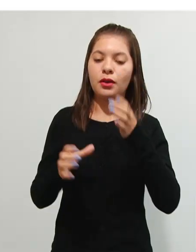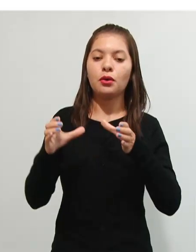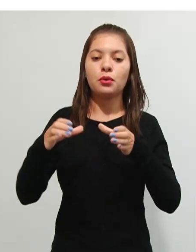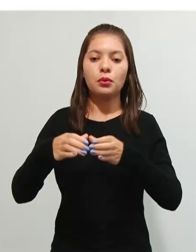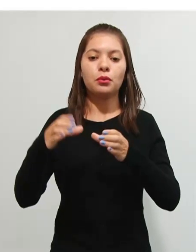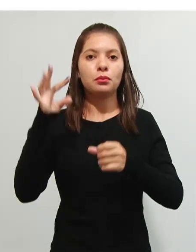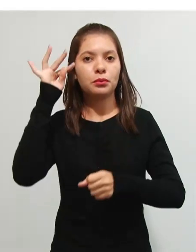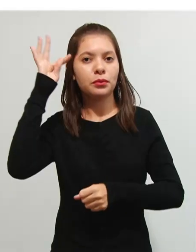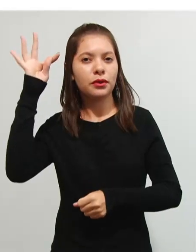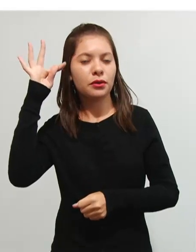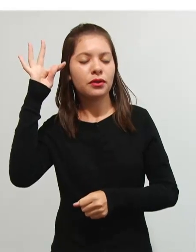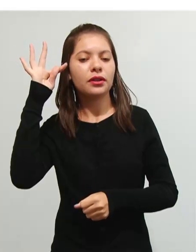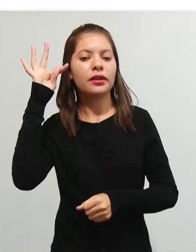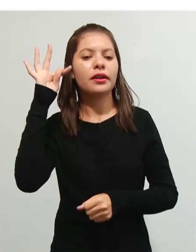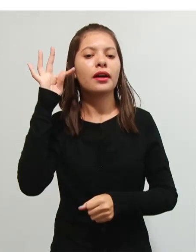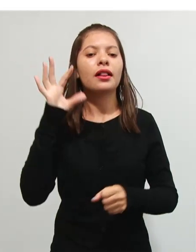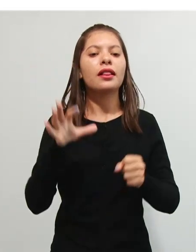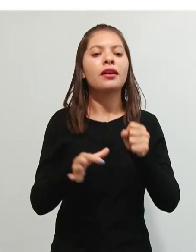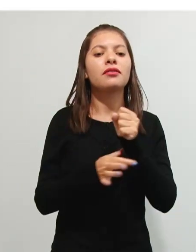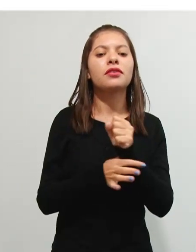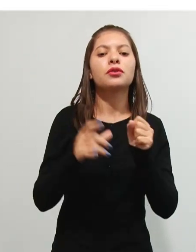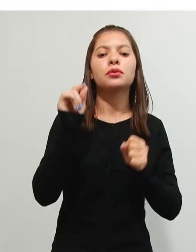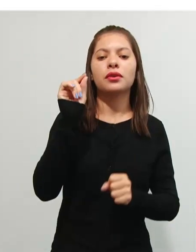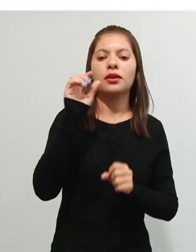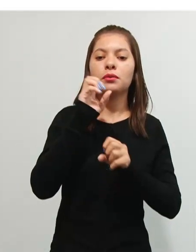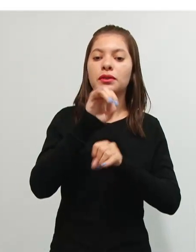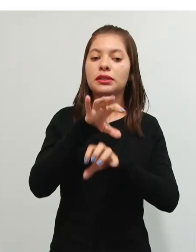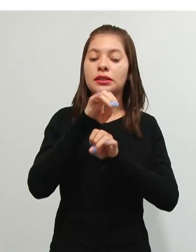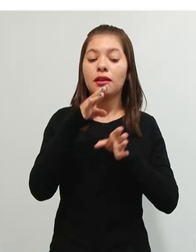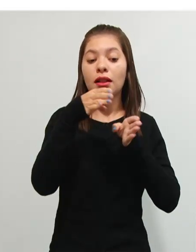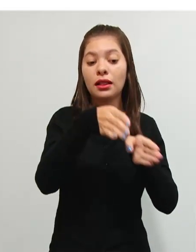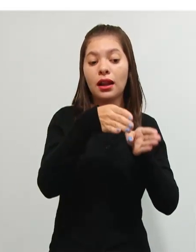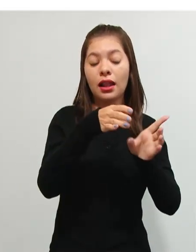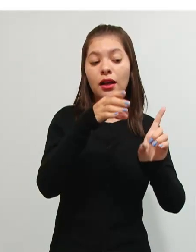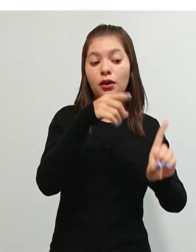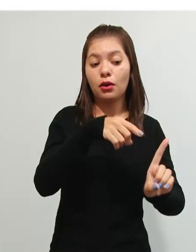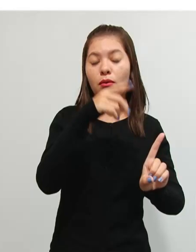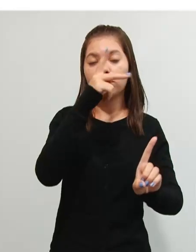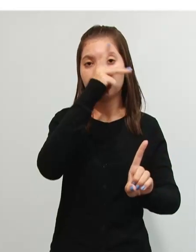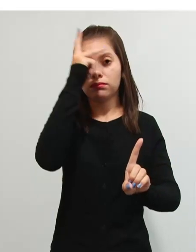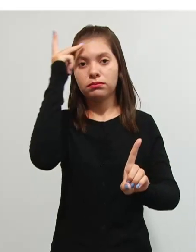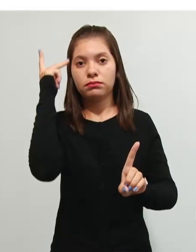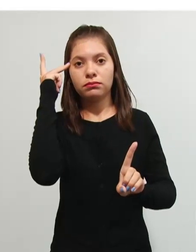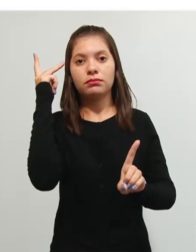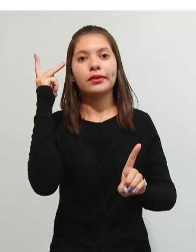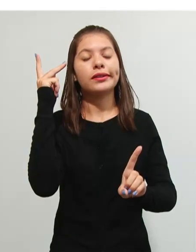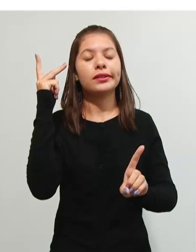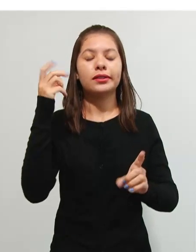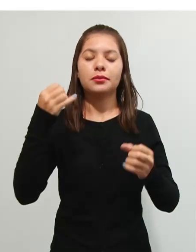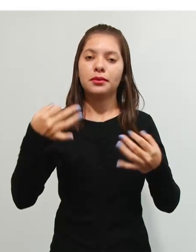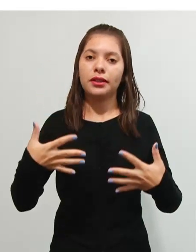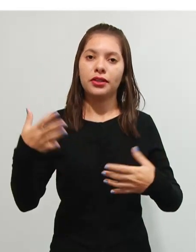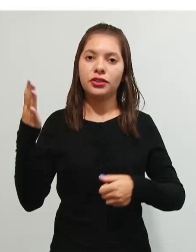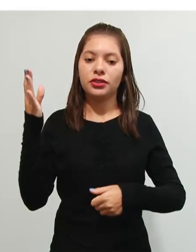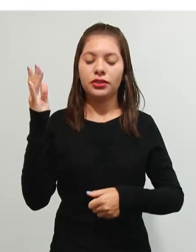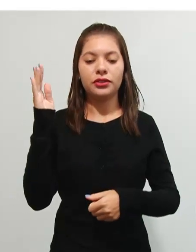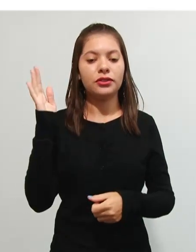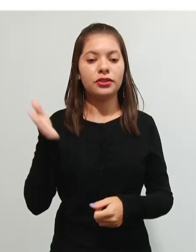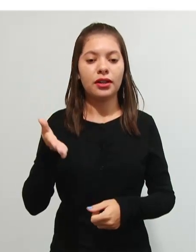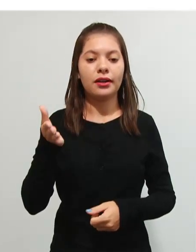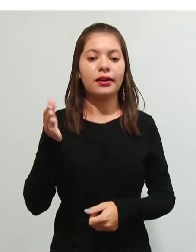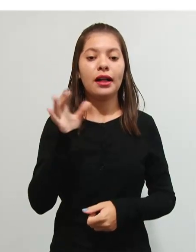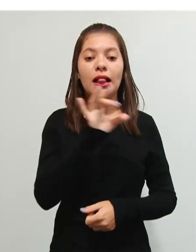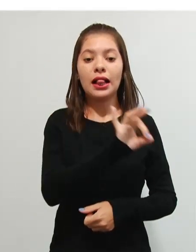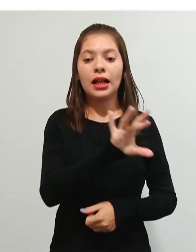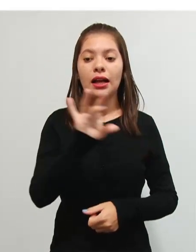teoria defende o ensino, ele deve estar centrado na pessoa, como eu já falei. Cada pessoa tem o seu próprio